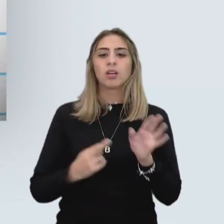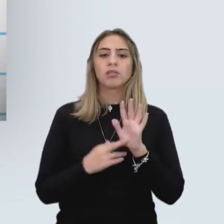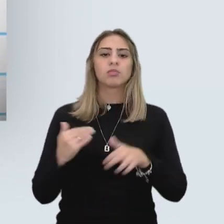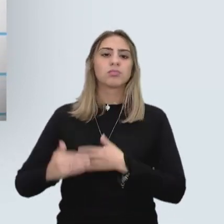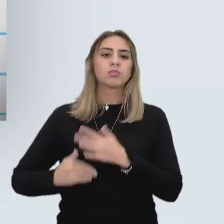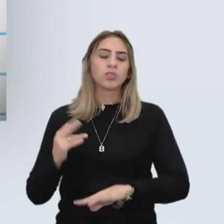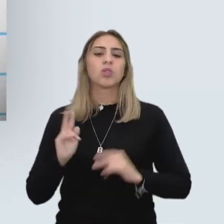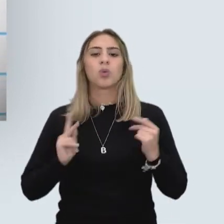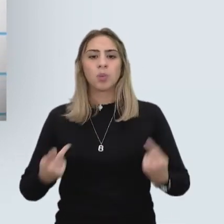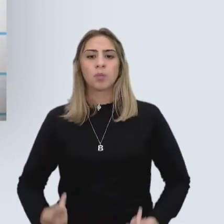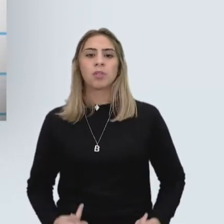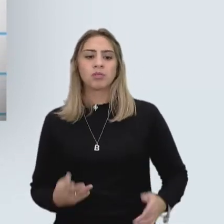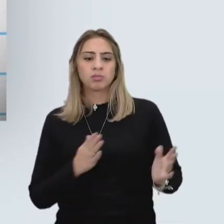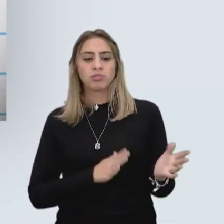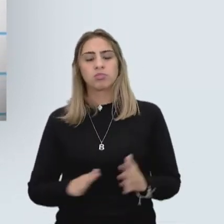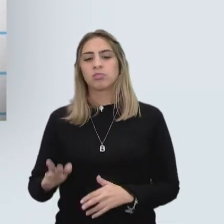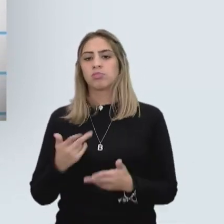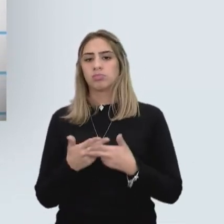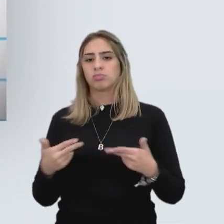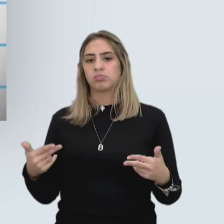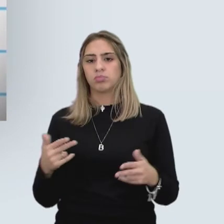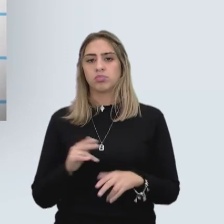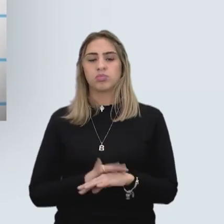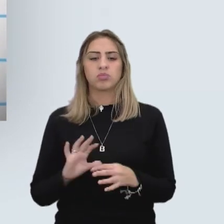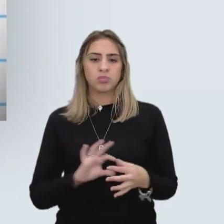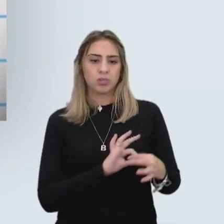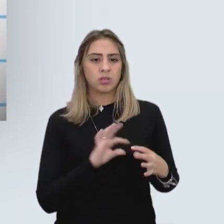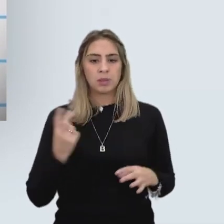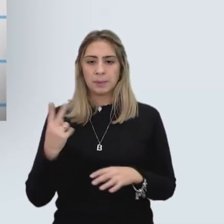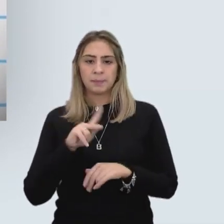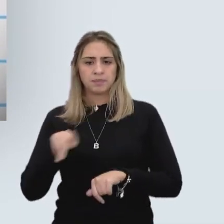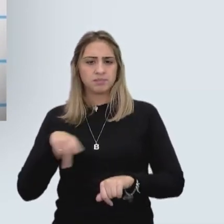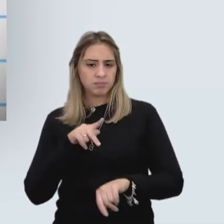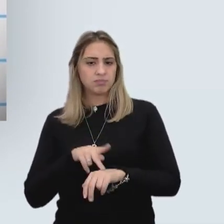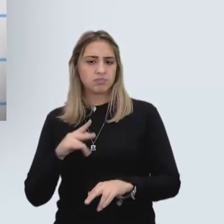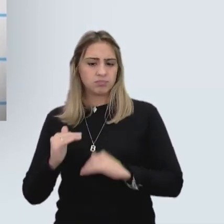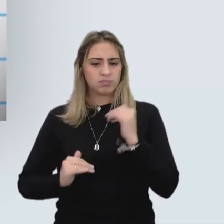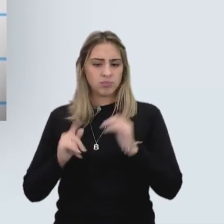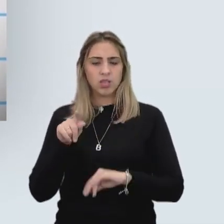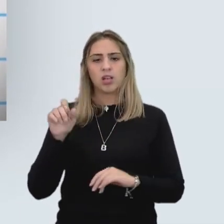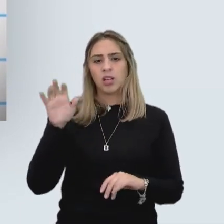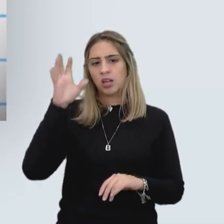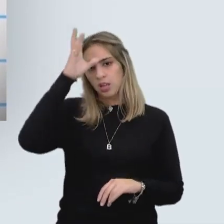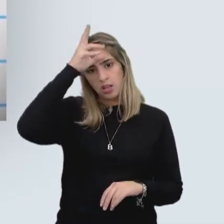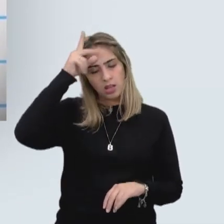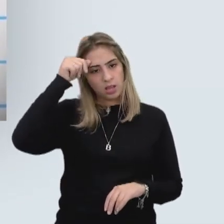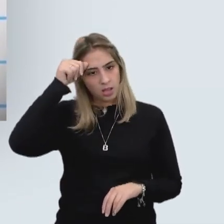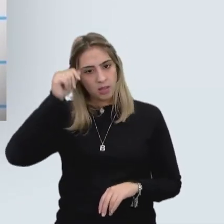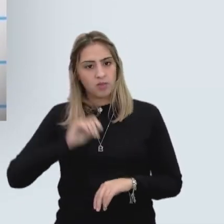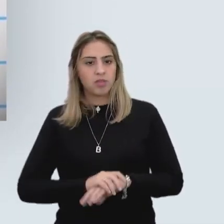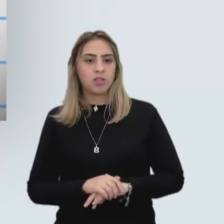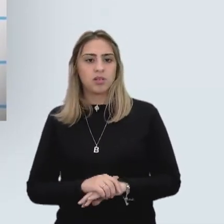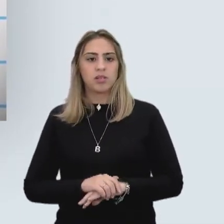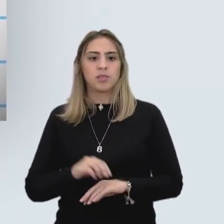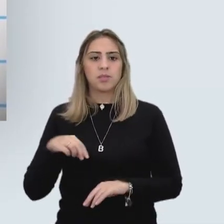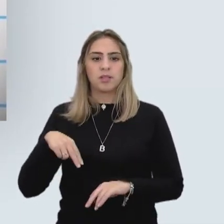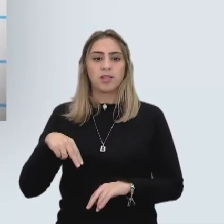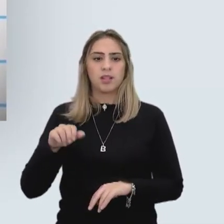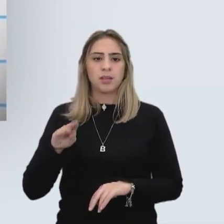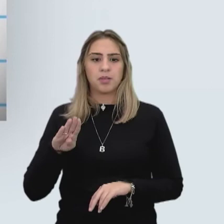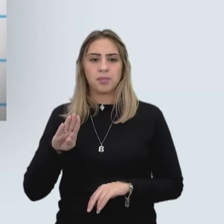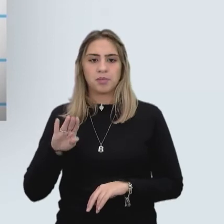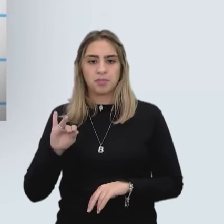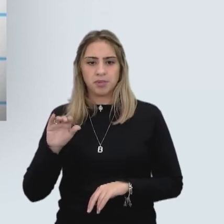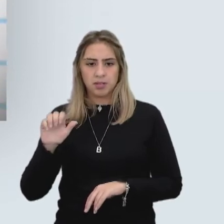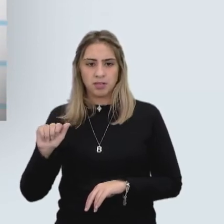desenvolvimento humano elaborado pelas Nações Unidas, os 3 países mais desiguais do mundo são a África do Sul, a Namíbia e o Haiti. O Brasil ocupa